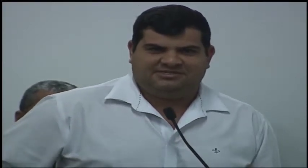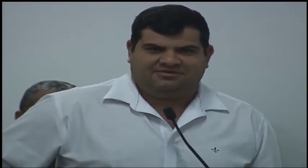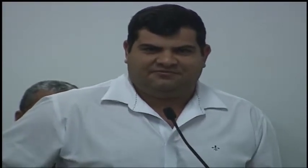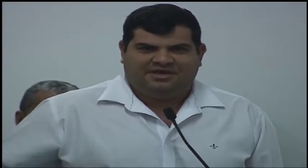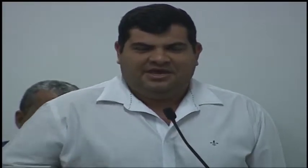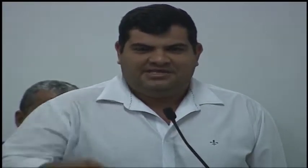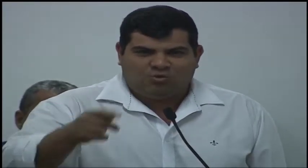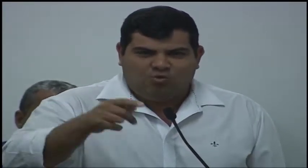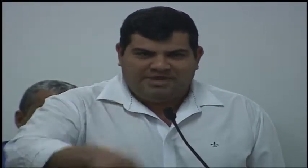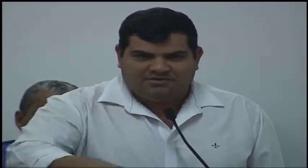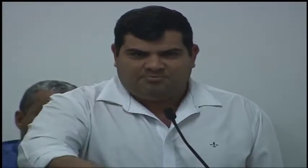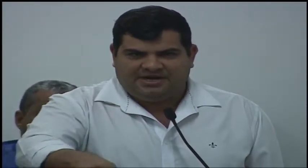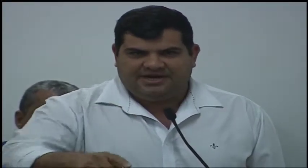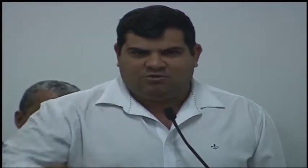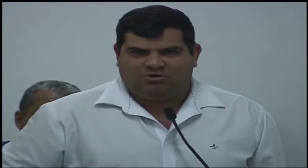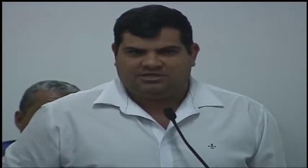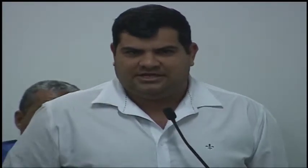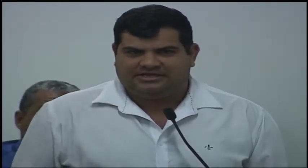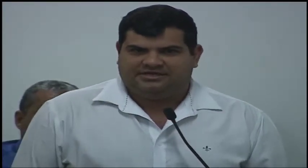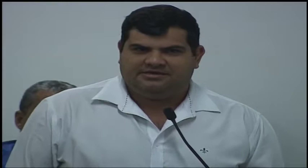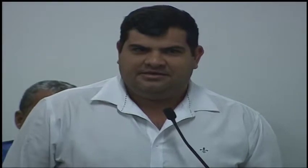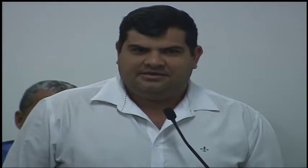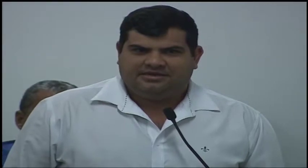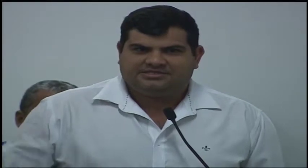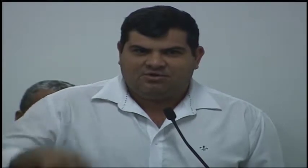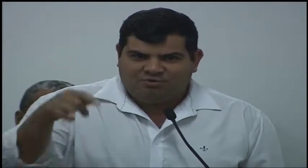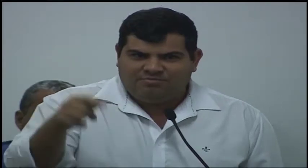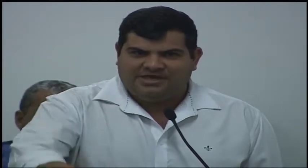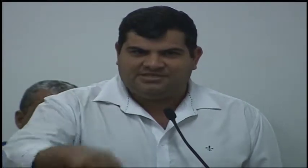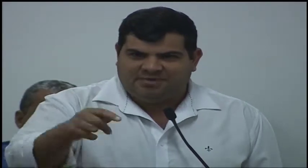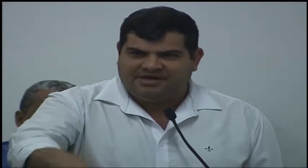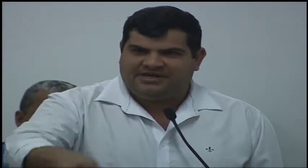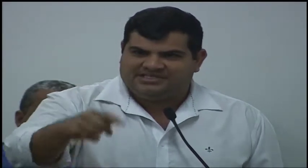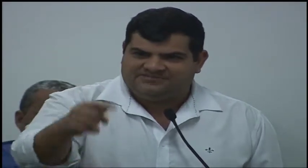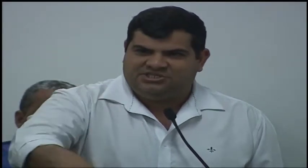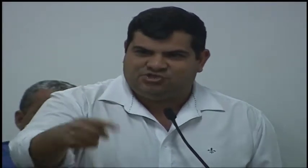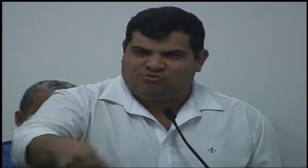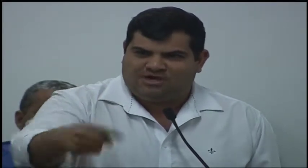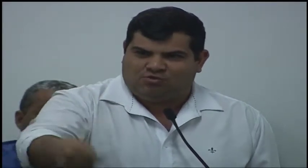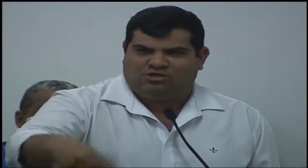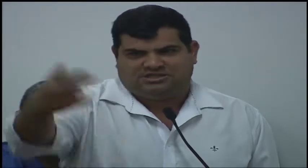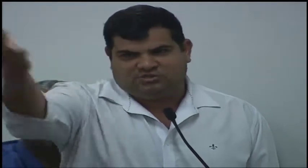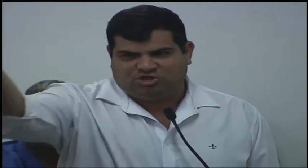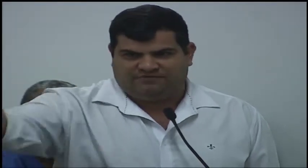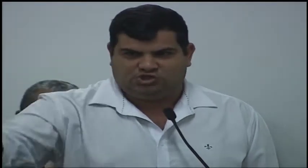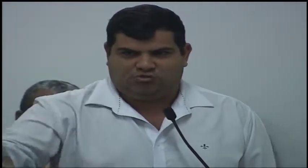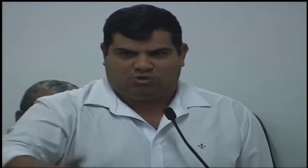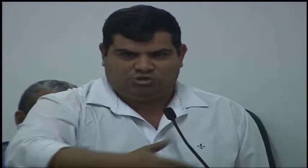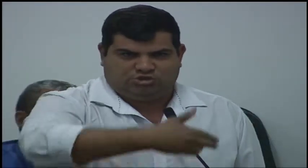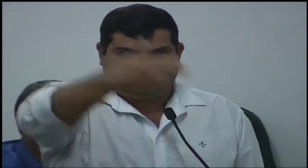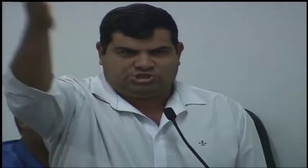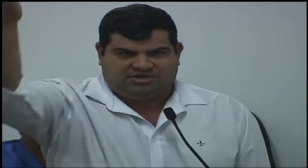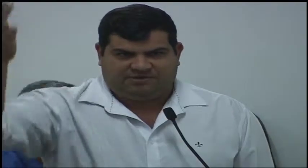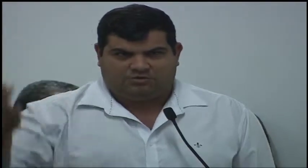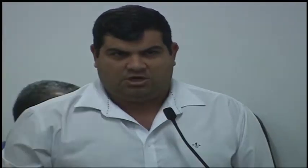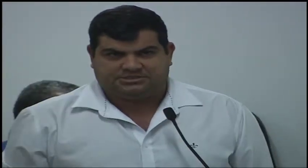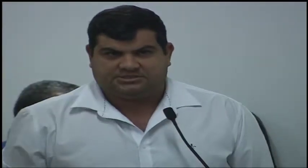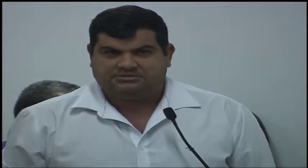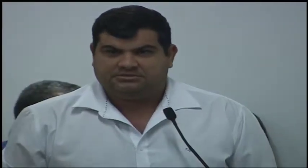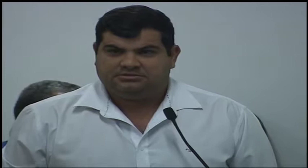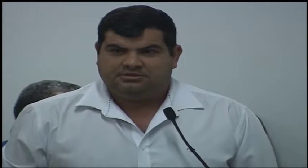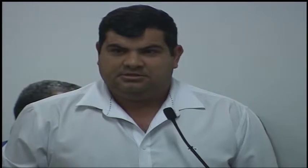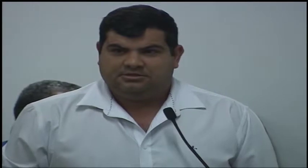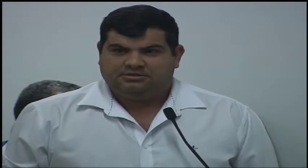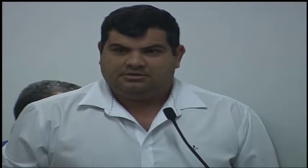aqui, não. Eles estão com medo de perder a conta daqui. Eles estão com medo de perder as 21 contas, não só 21, como de todos os